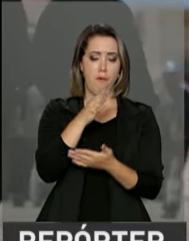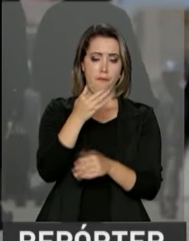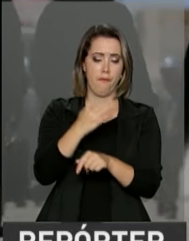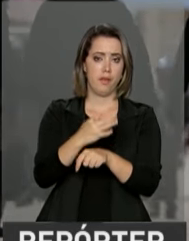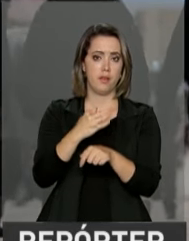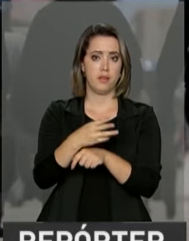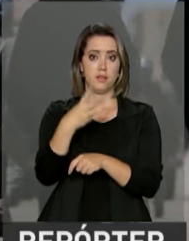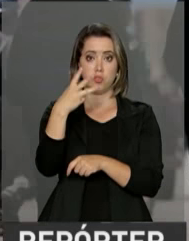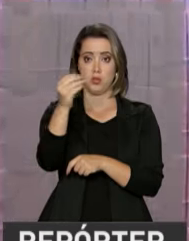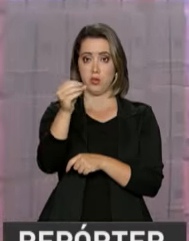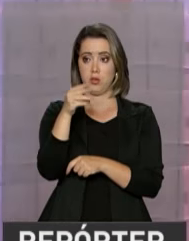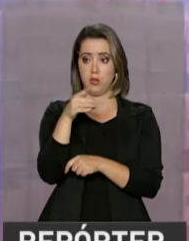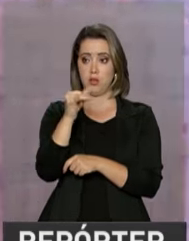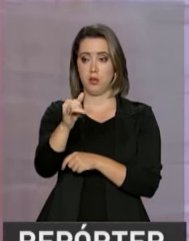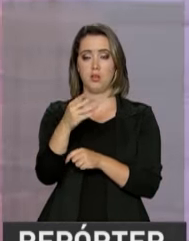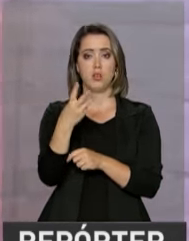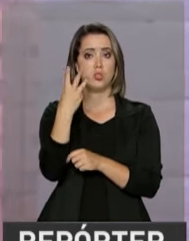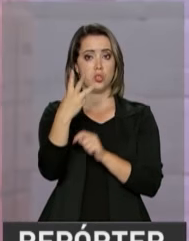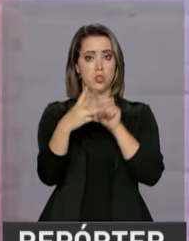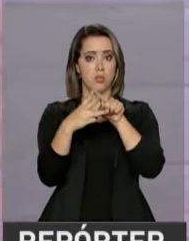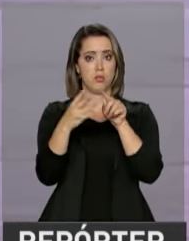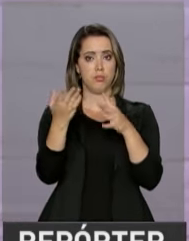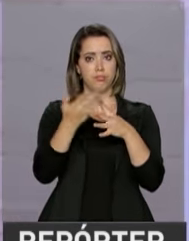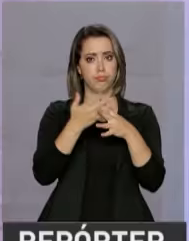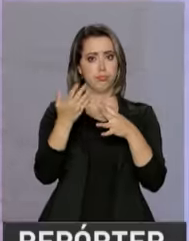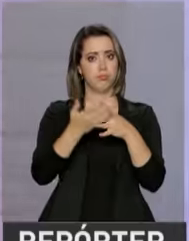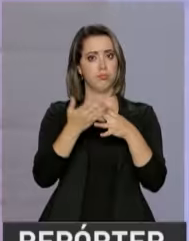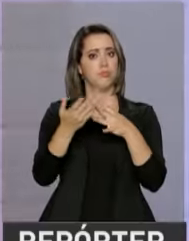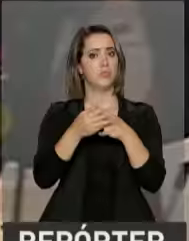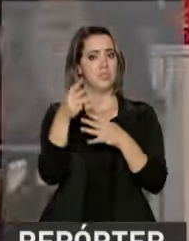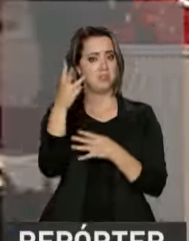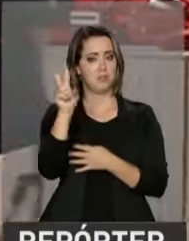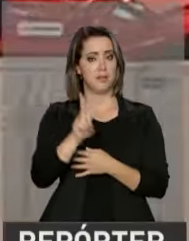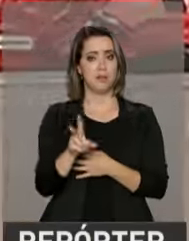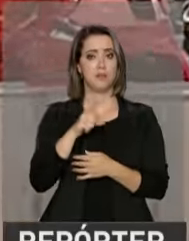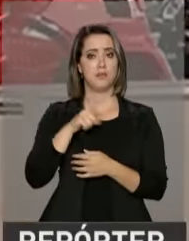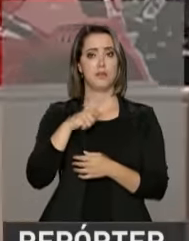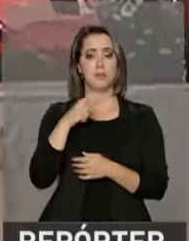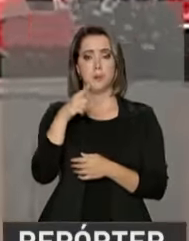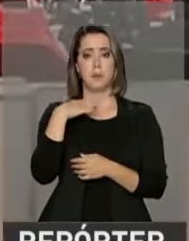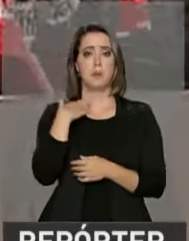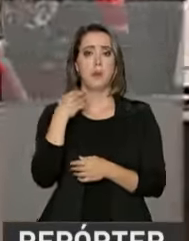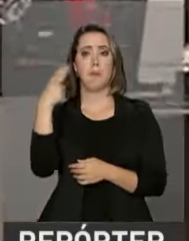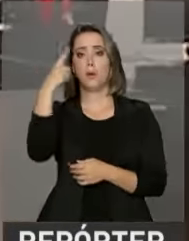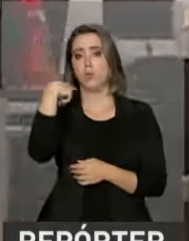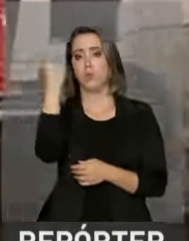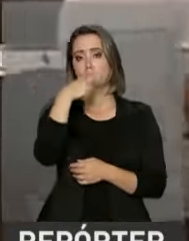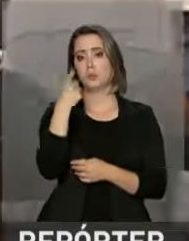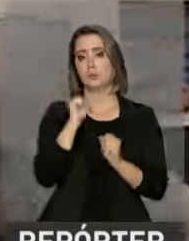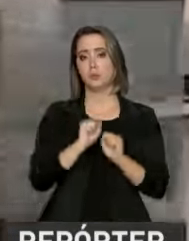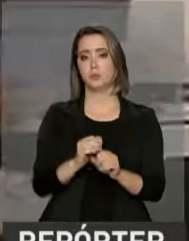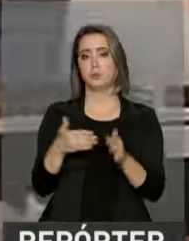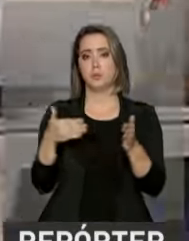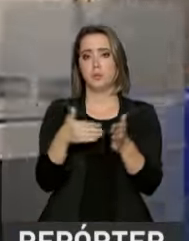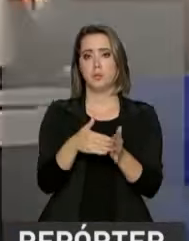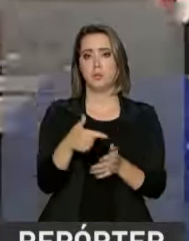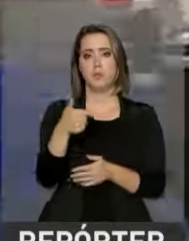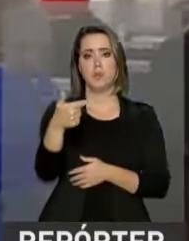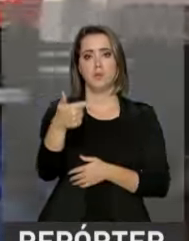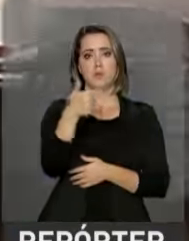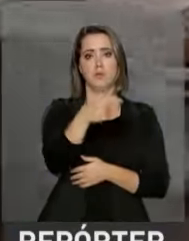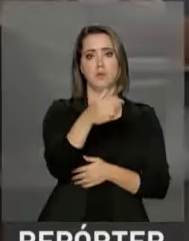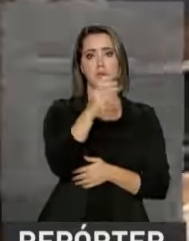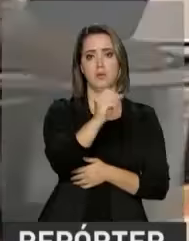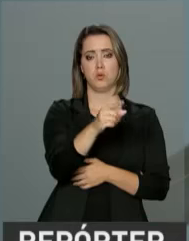em 3 períodos, estabelece um banco de horas para os trabalhadores e permite uma carga horária mensal de até